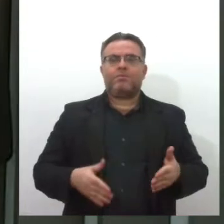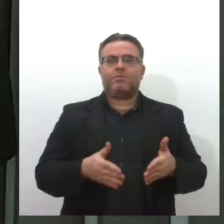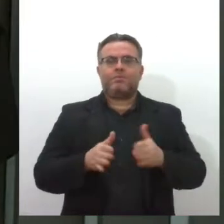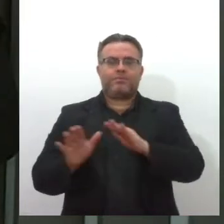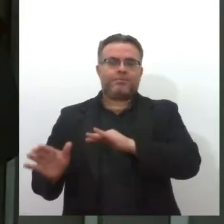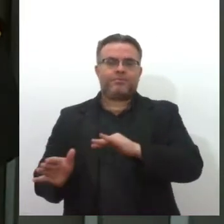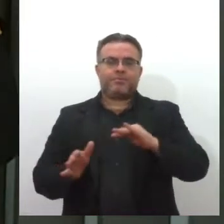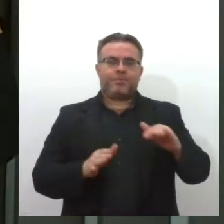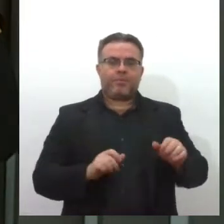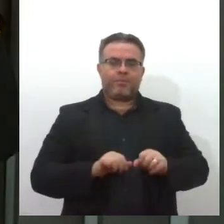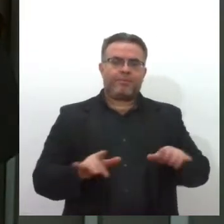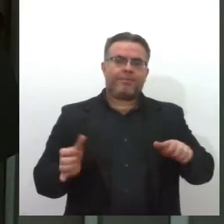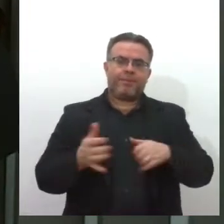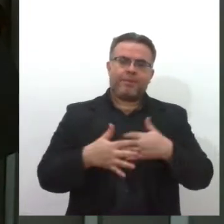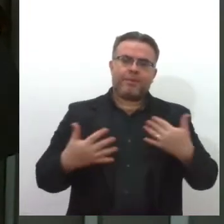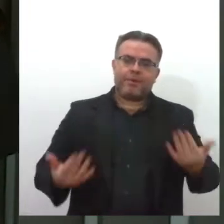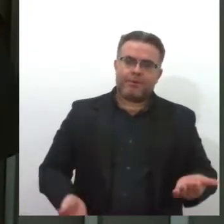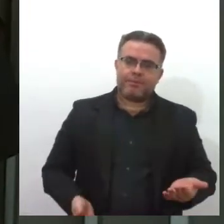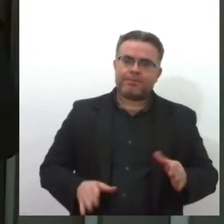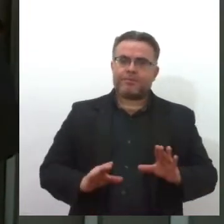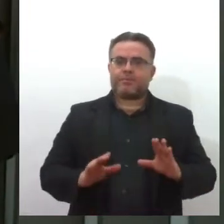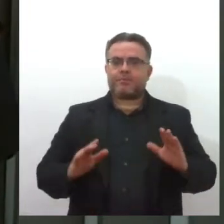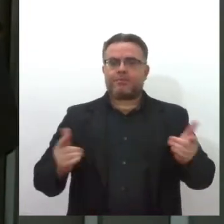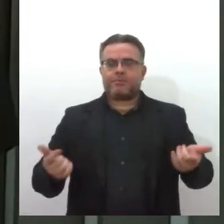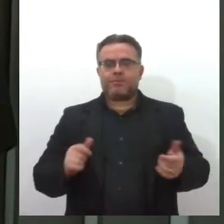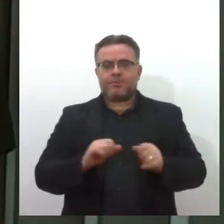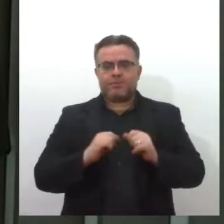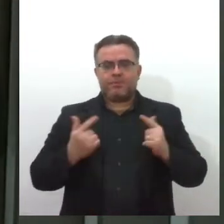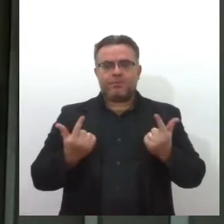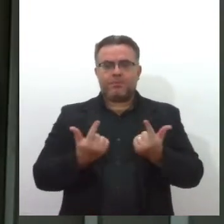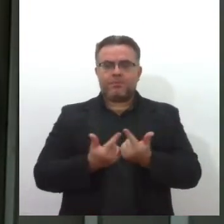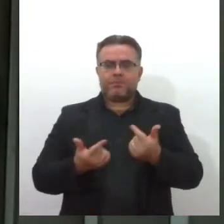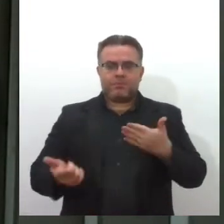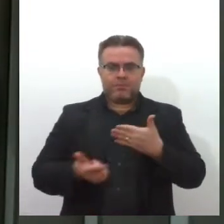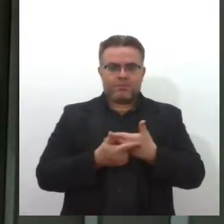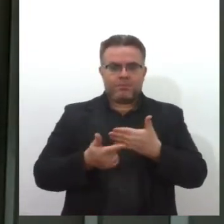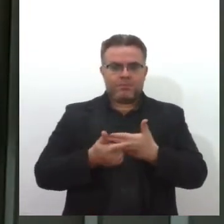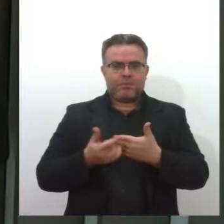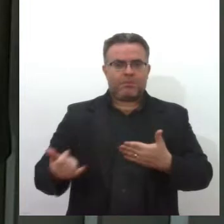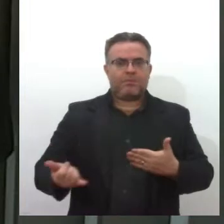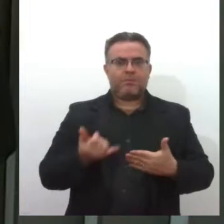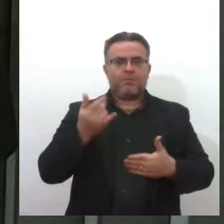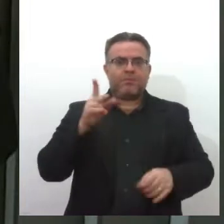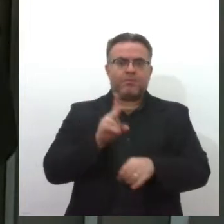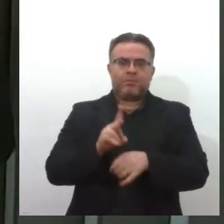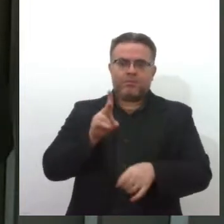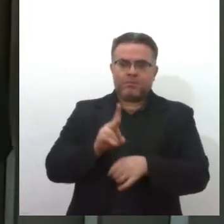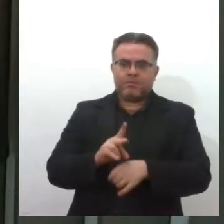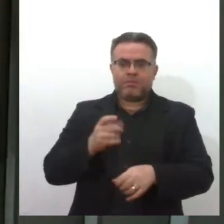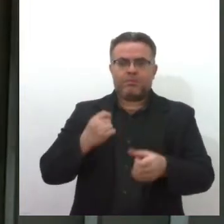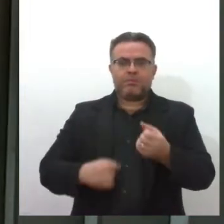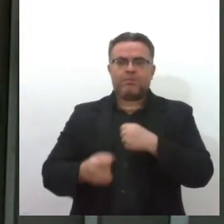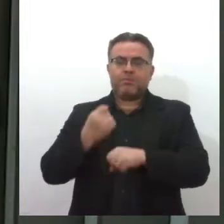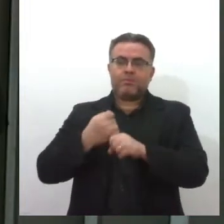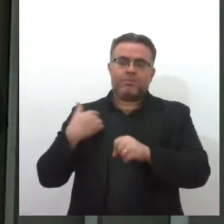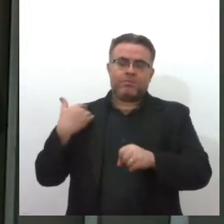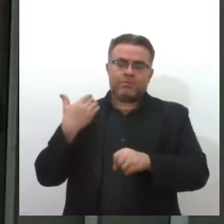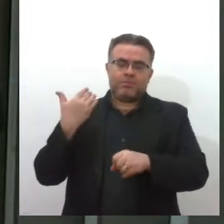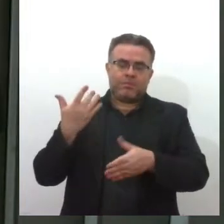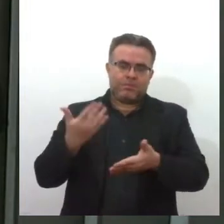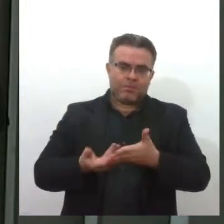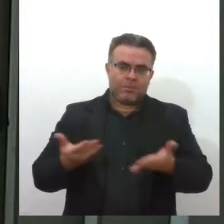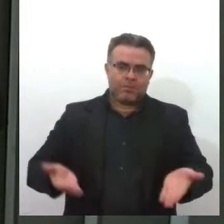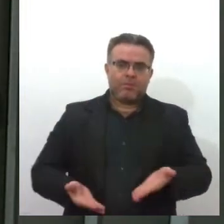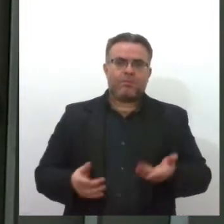lado, né, Igor, que a gente sabe que, obviamente, a Assembleia Legislativa teve um papel muito importante, como você falou, desde o ano passado, esse ano também,